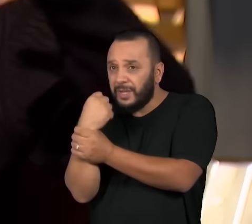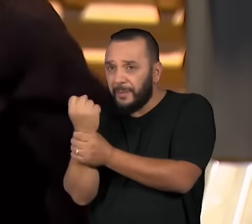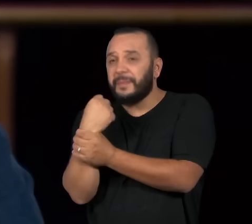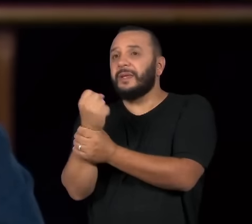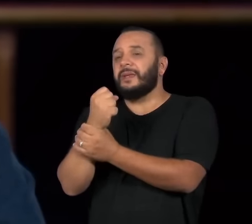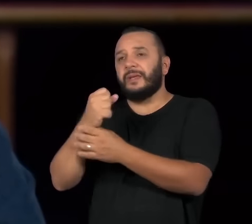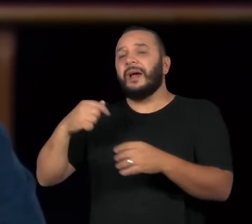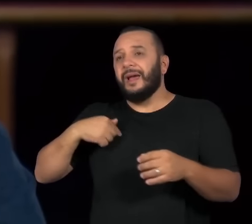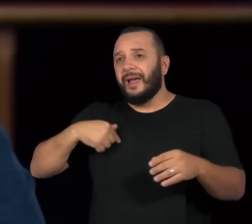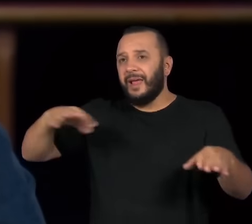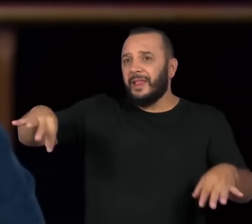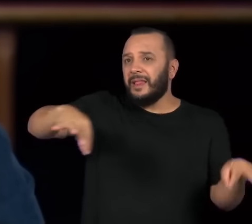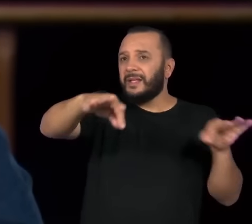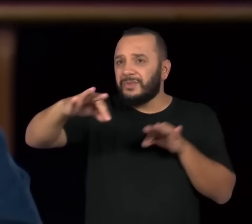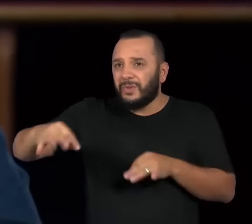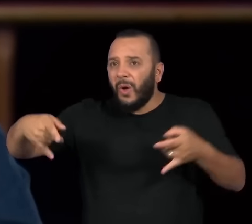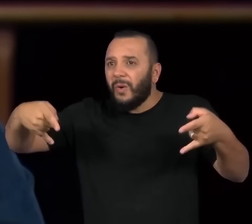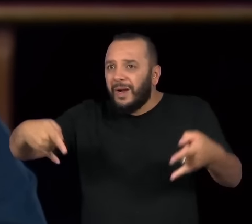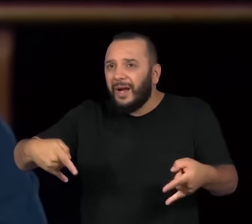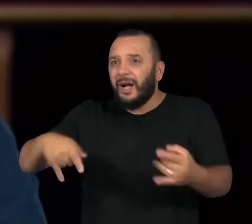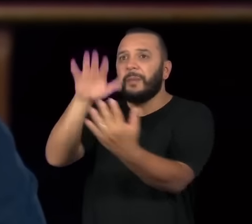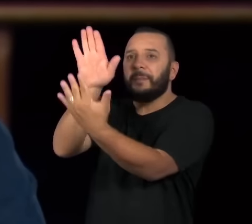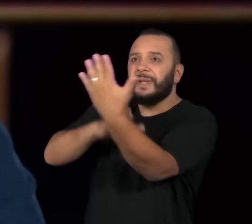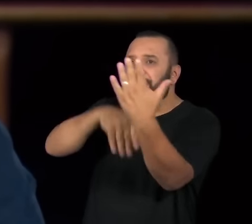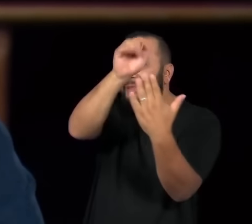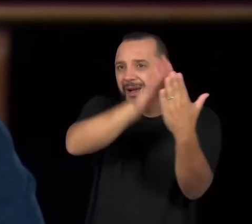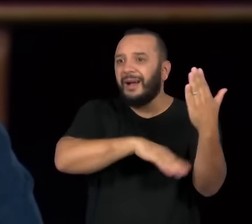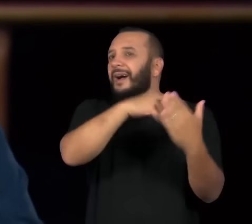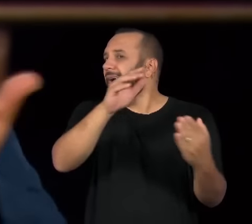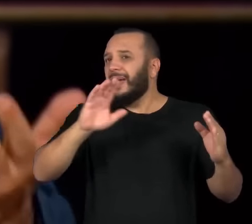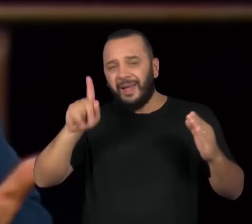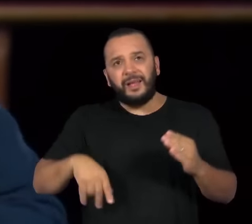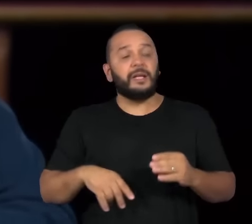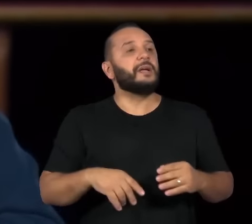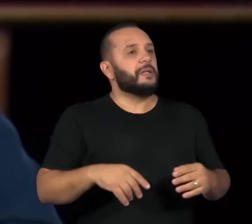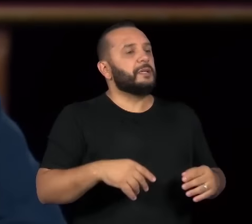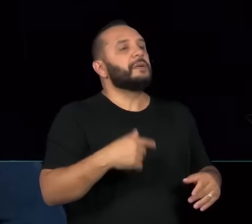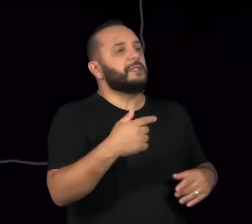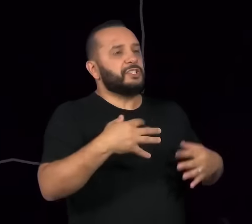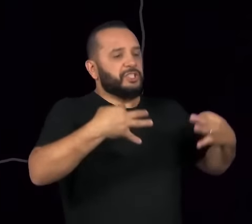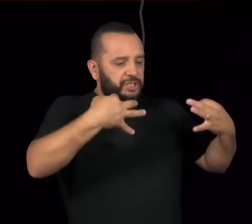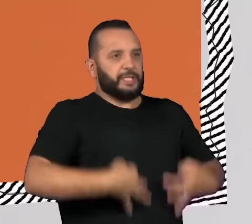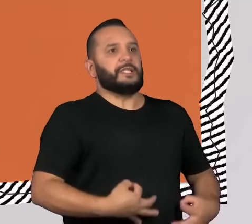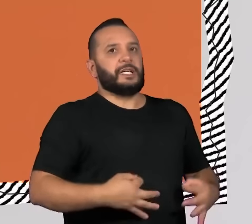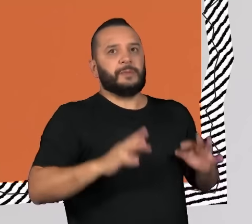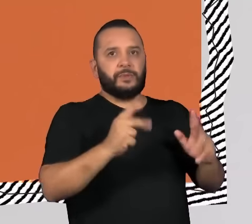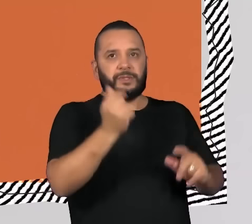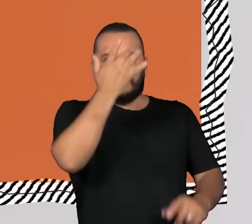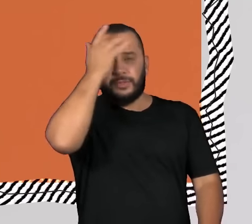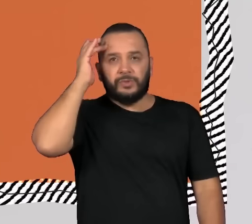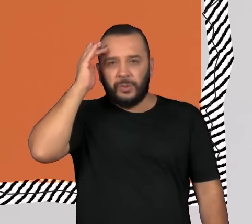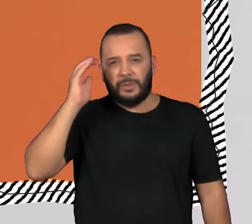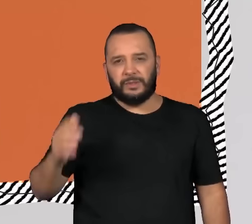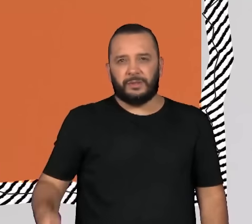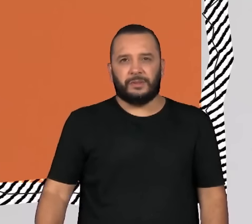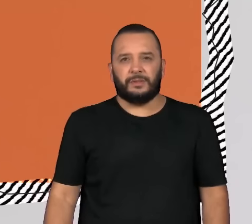moram. uma transformação de Dá mentalidade dignidade, mesmo, de interior, dignidade. né? Para todo mundo que está ao redor e tal.